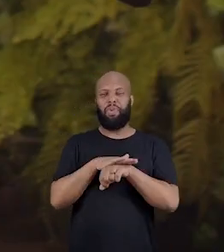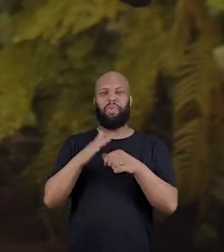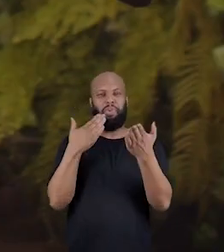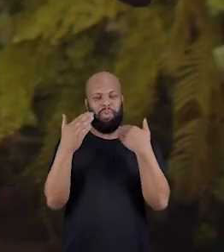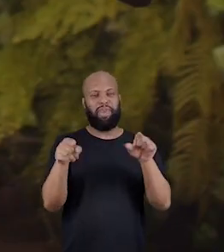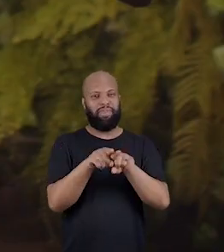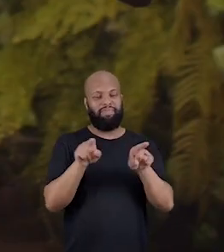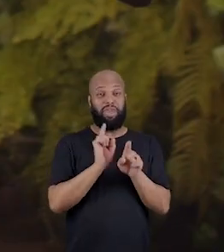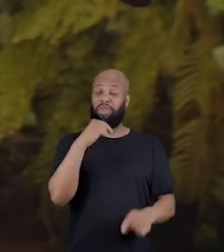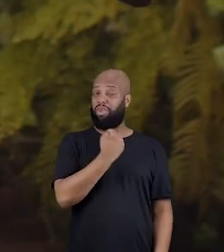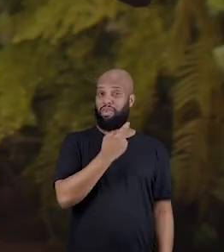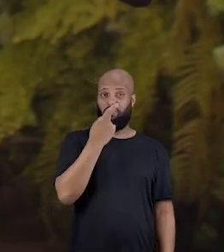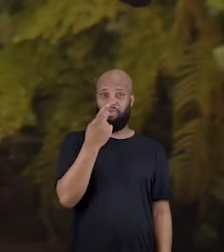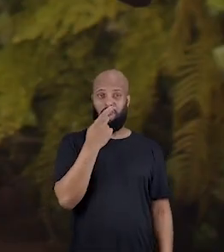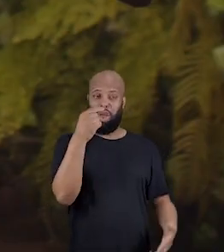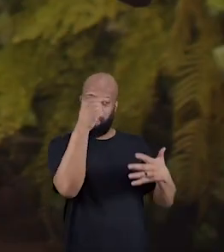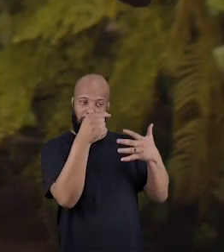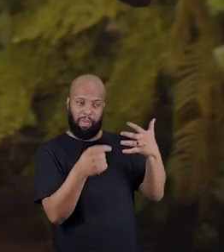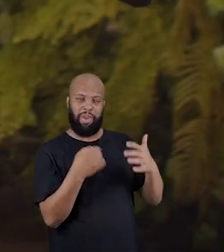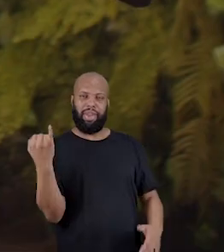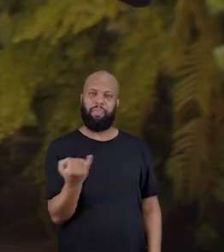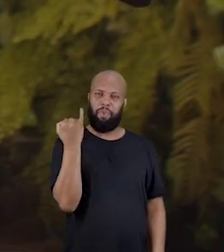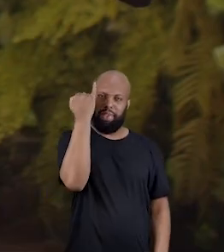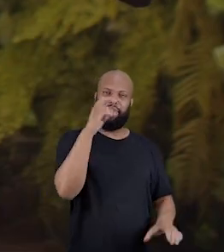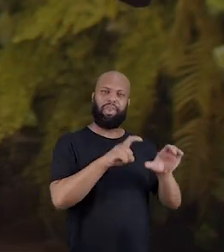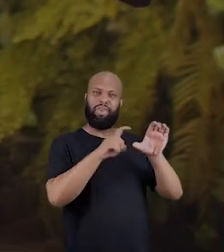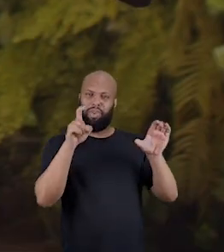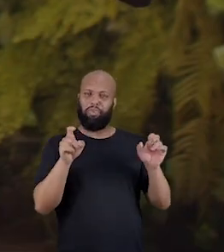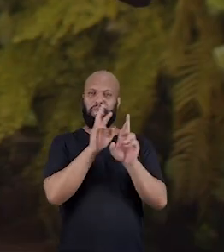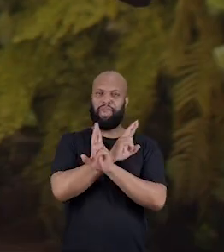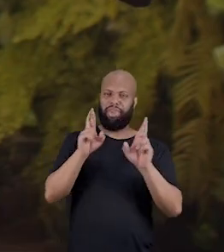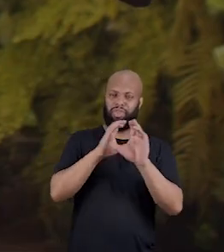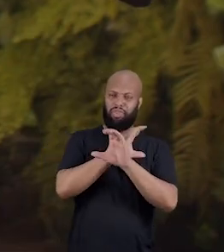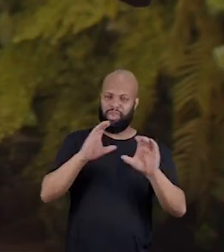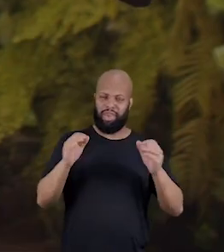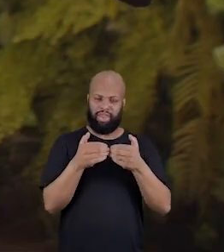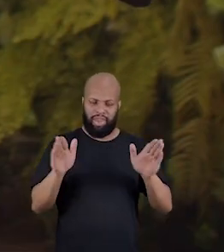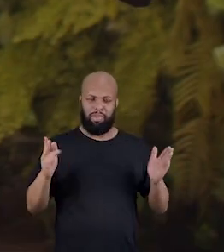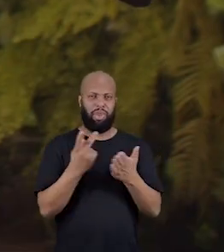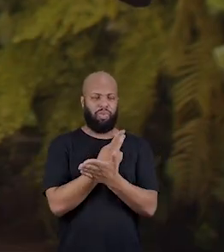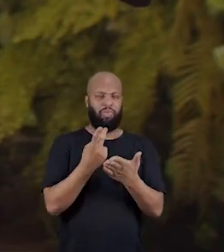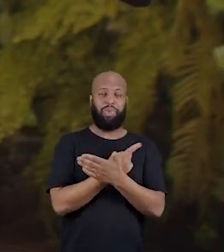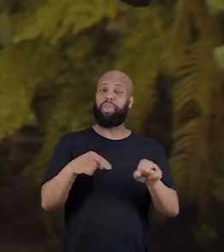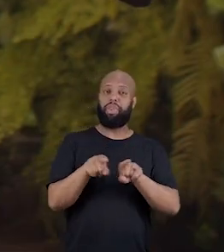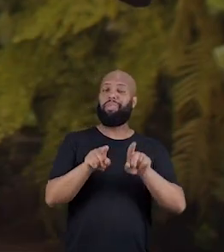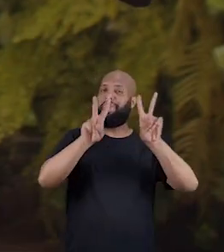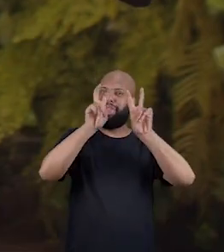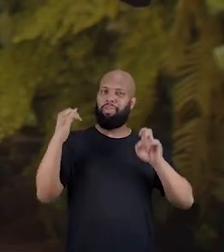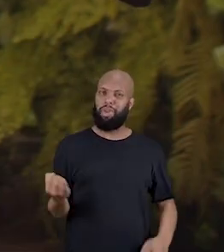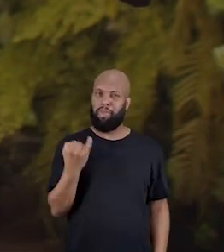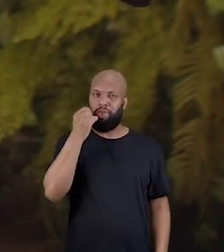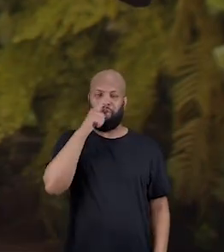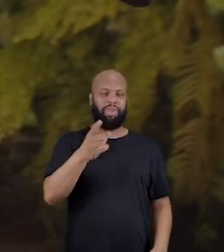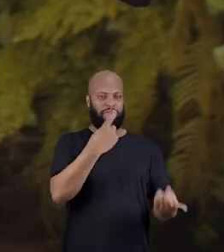Nai. Muito boa conversa. Acho que a gente tratou aqui de pontos super importantes, autonomia, relações de confiança, abertura ao erro, que são